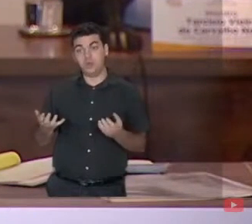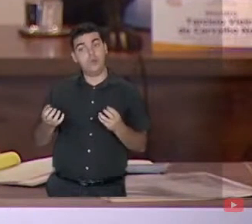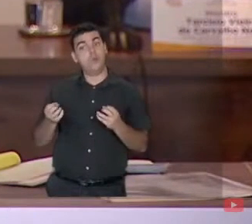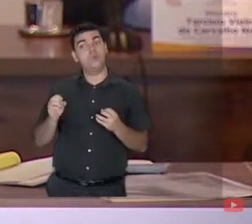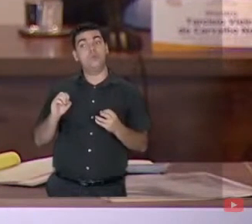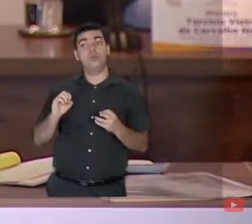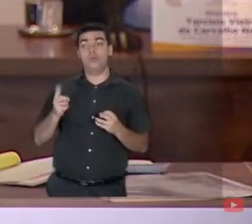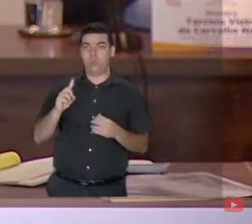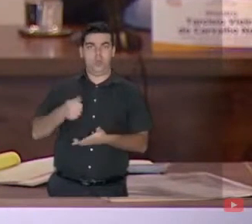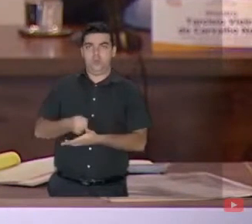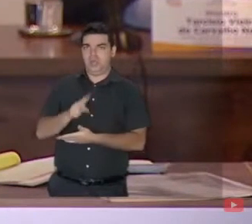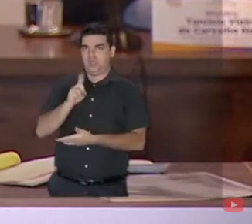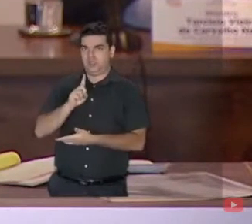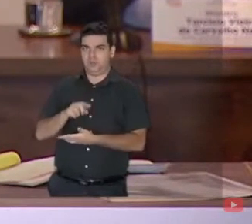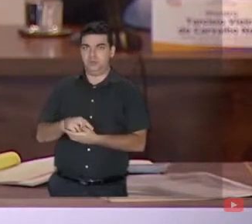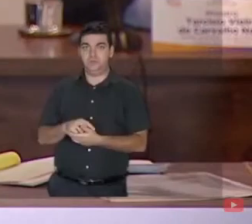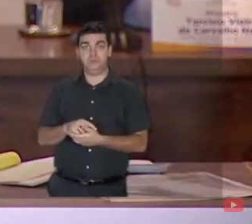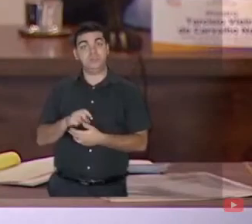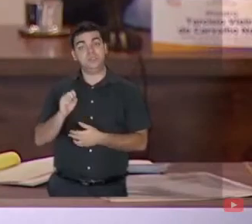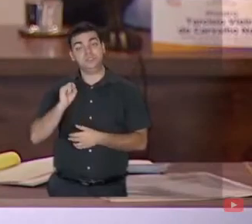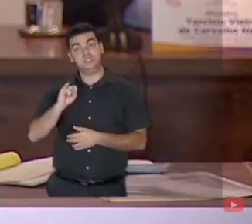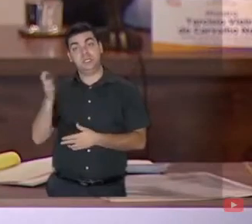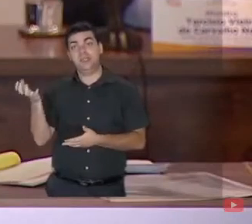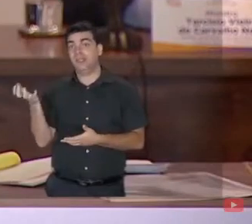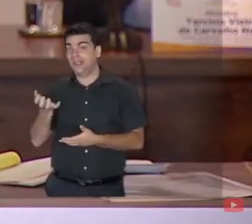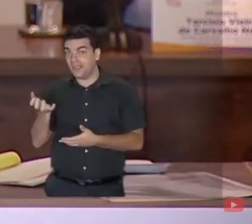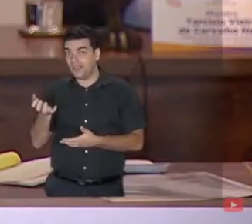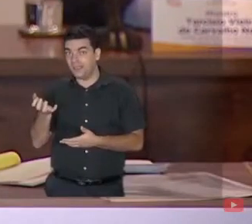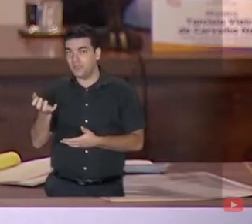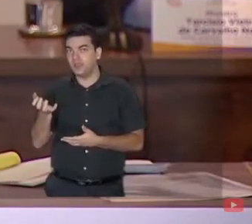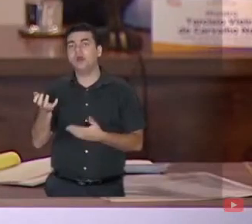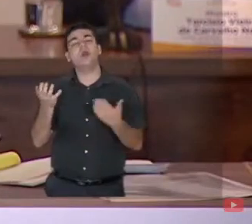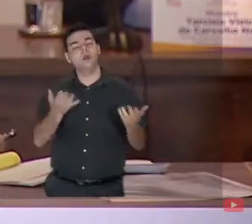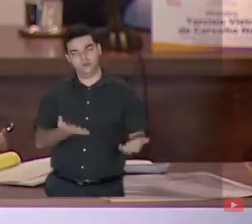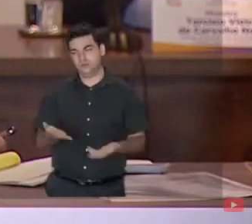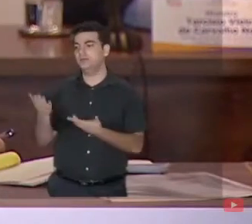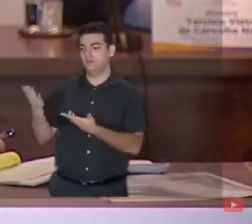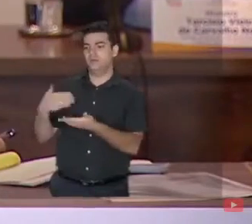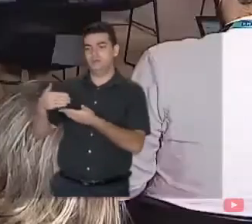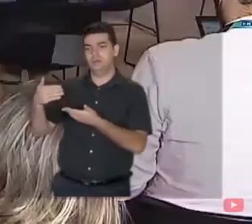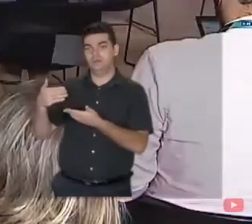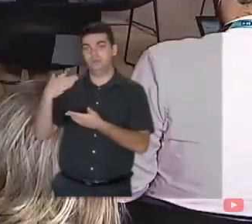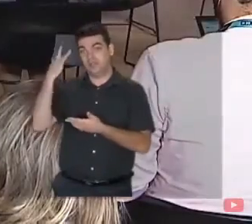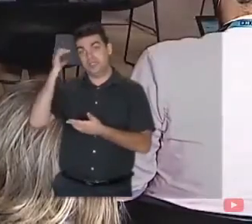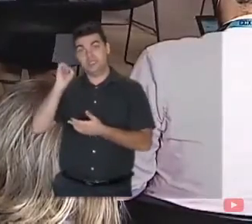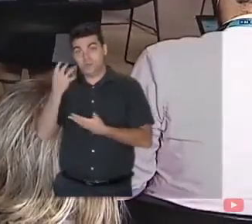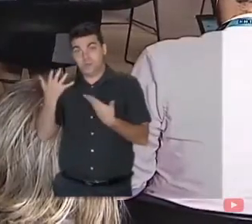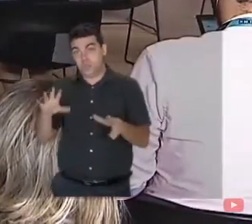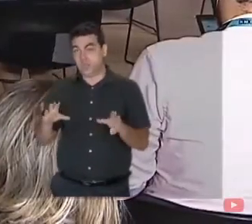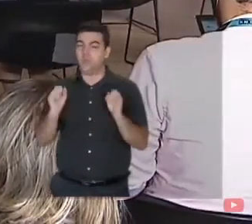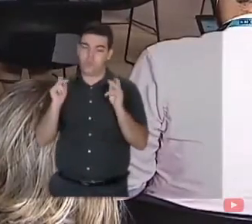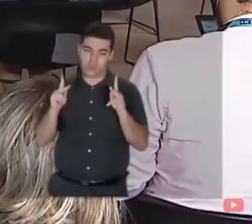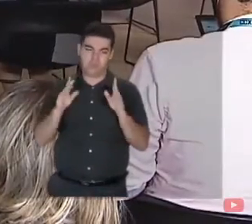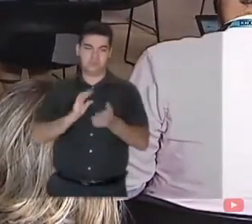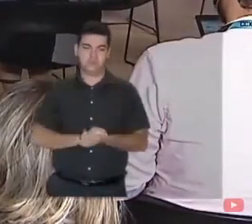esclarecimento, e se a ele parecer próprio, eu franquearei a palavra a ele.